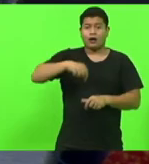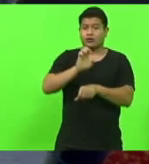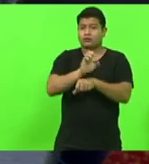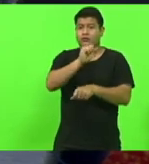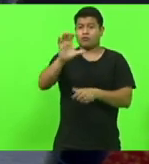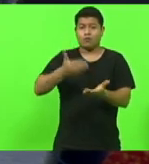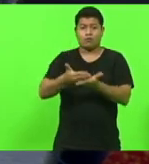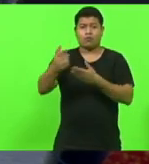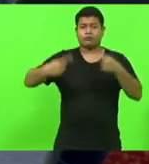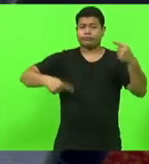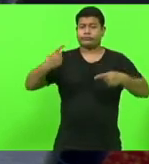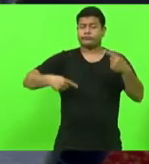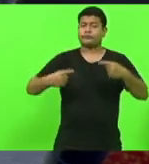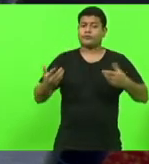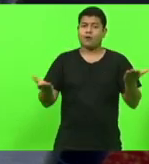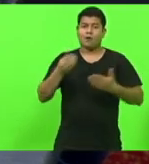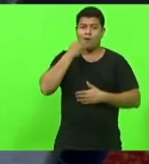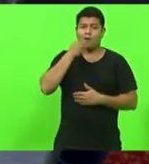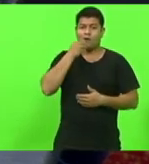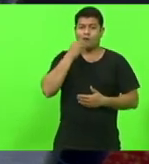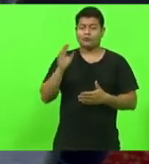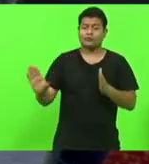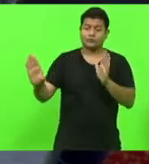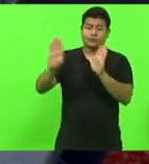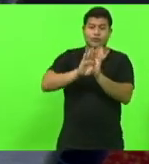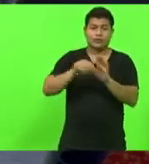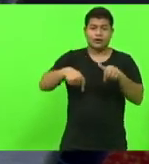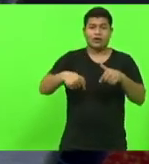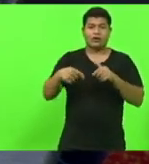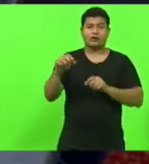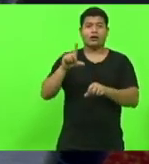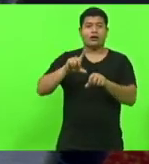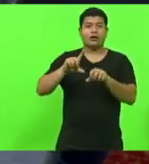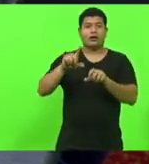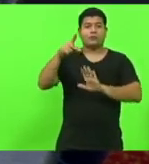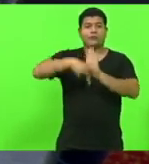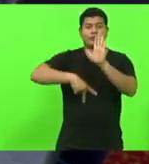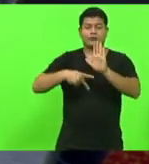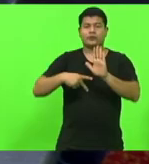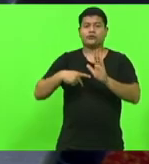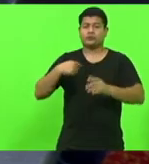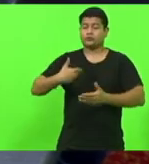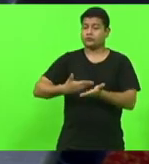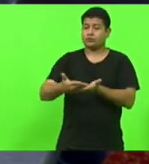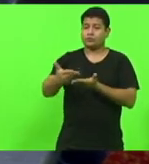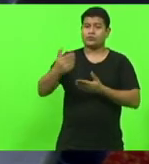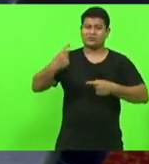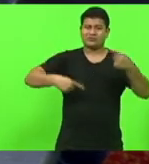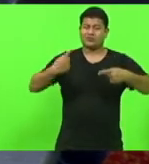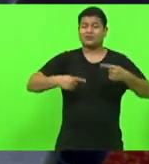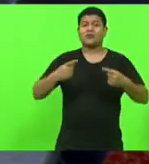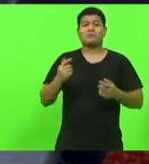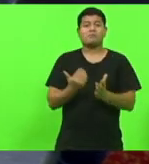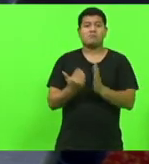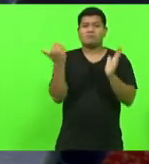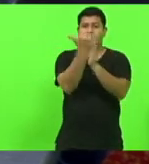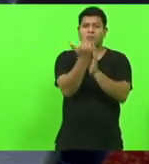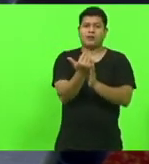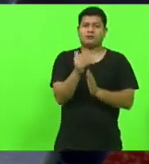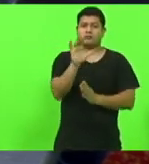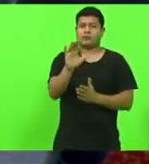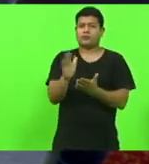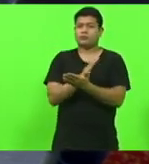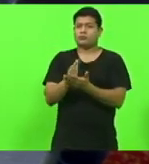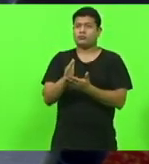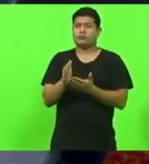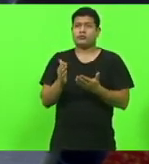consistência com a matéria aportada na Casa. O que eu quero só considerar, senhor presidente, e em demérito algum,